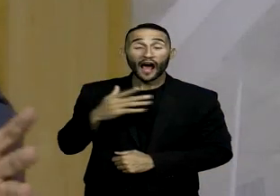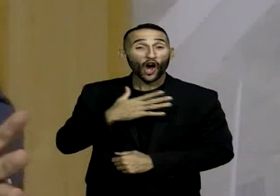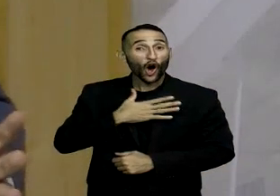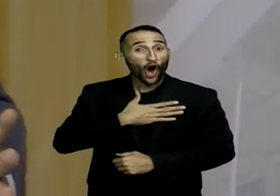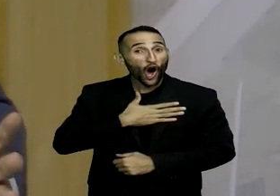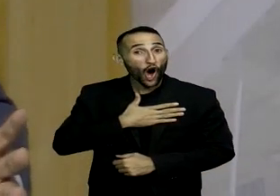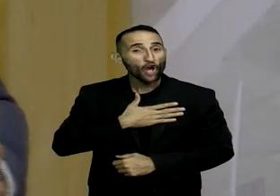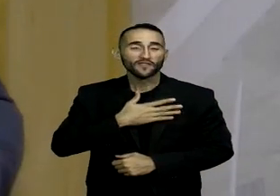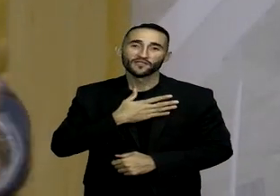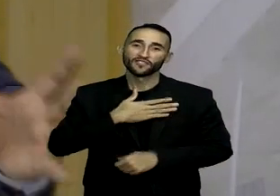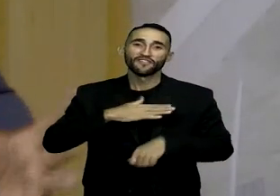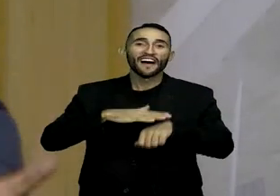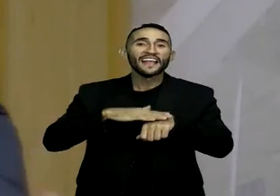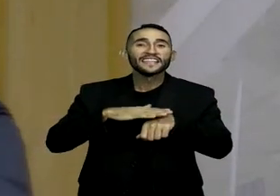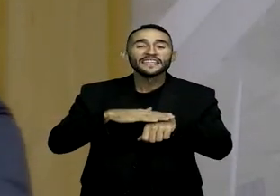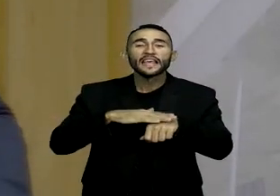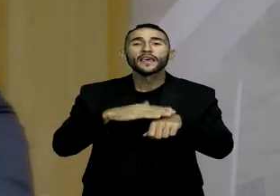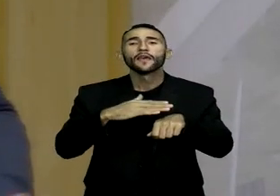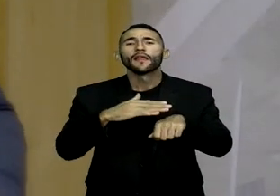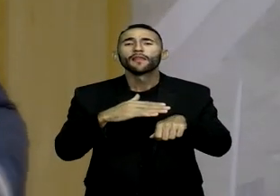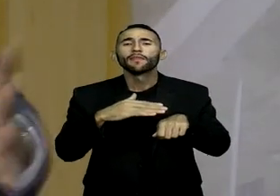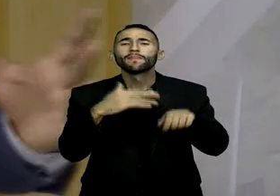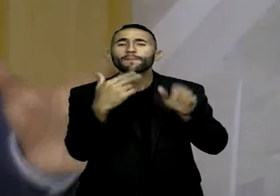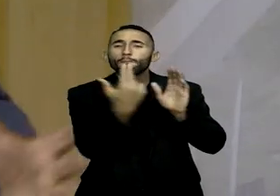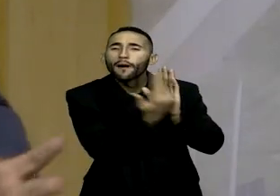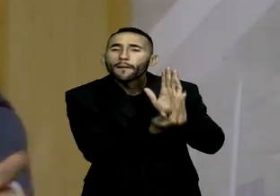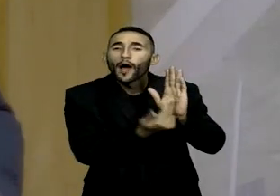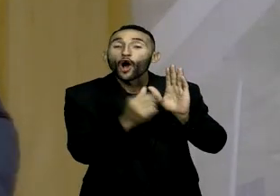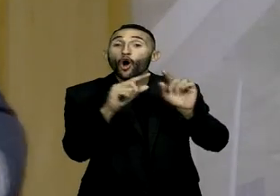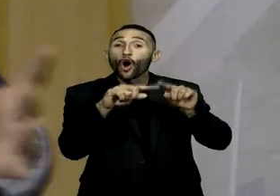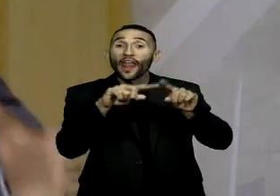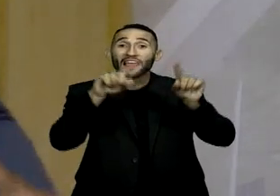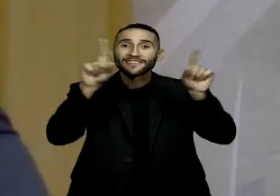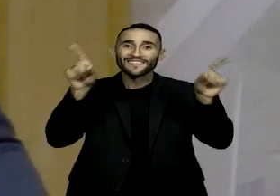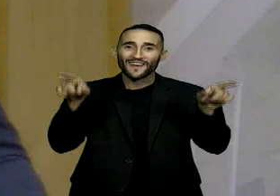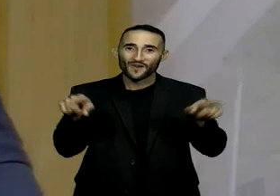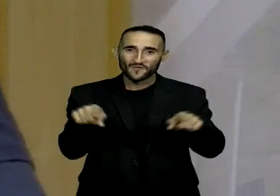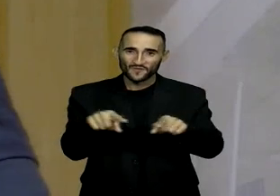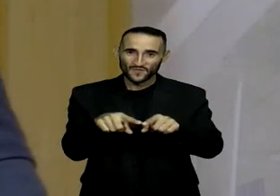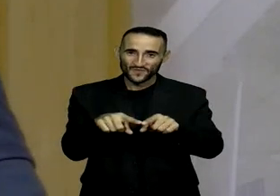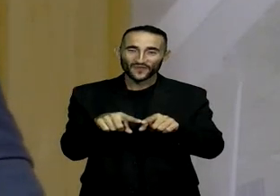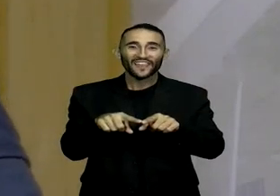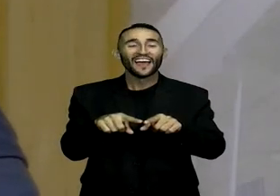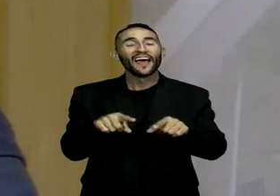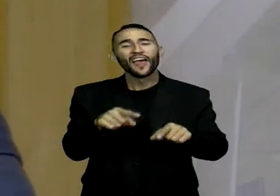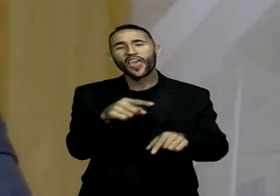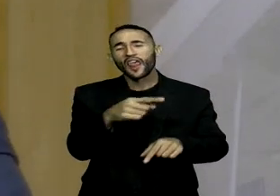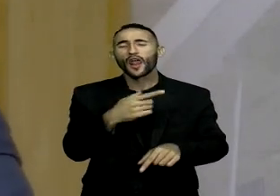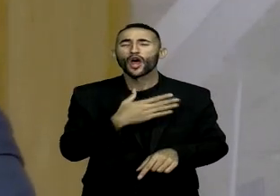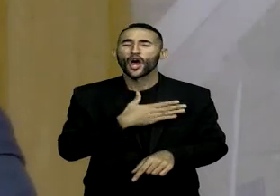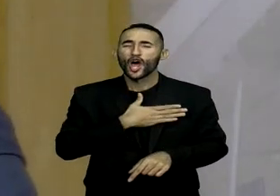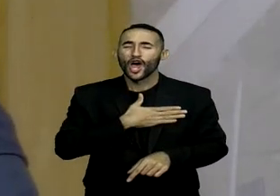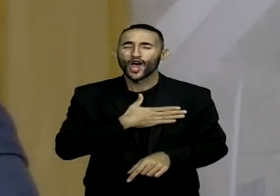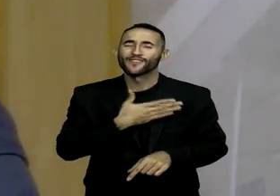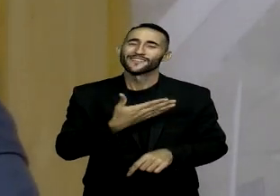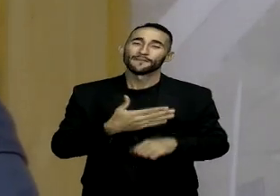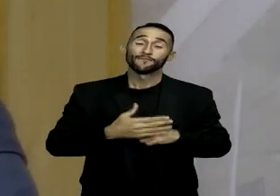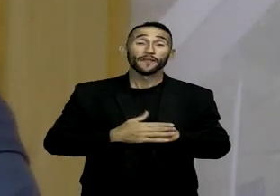Esses corações aí são famosos, né? A gente passa no lugar aí, vê esse coração. Elivelto, dá os parabéns para